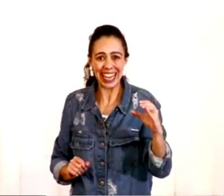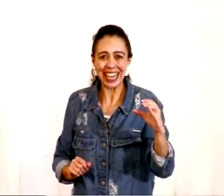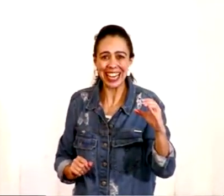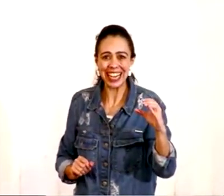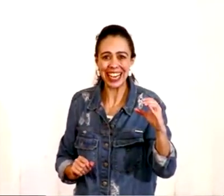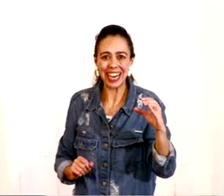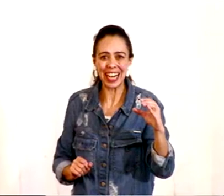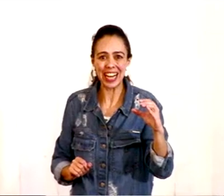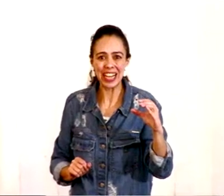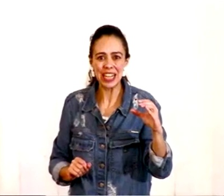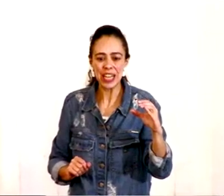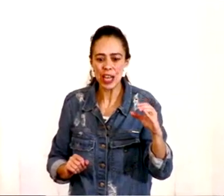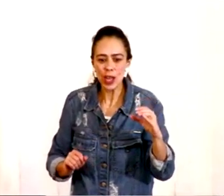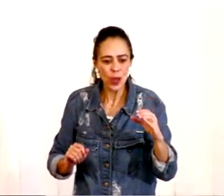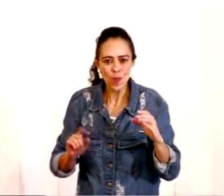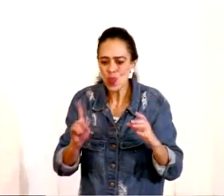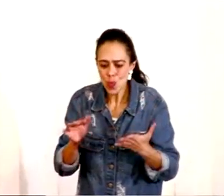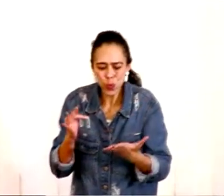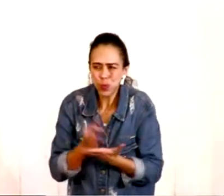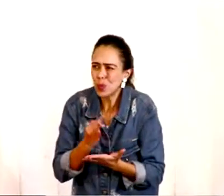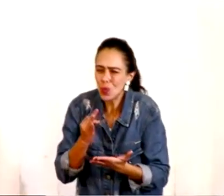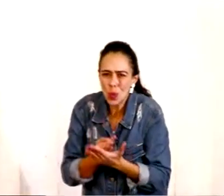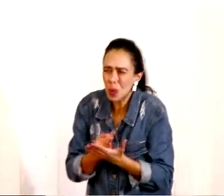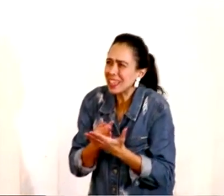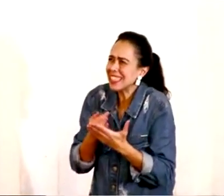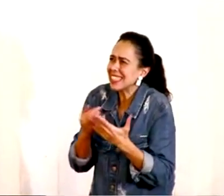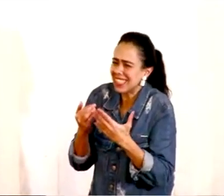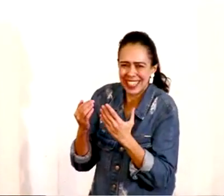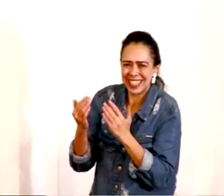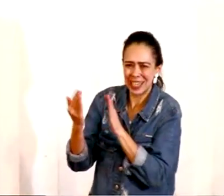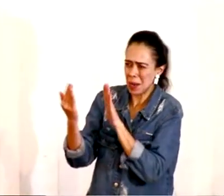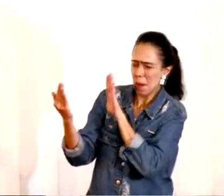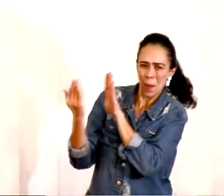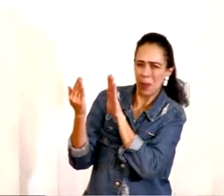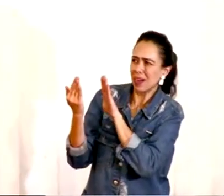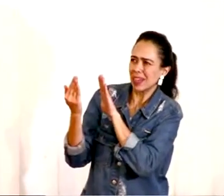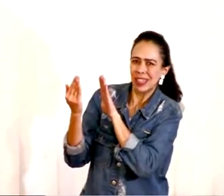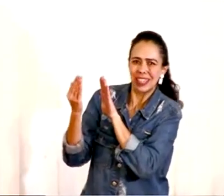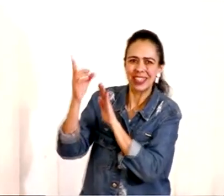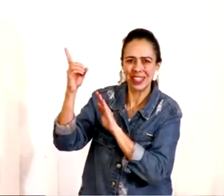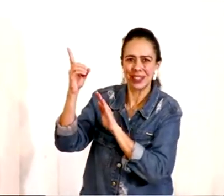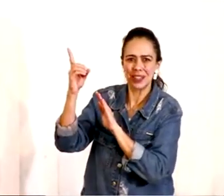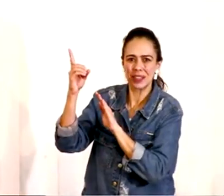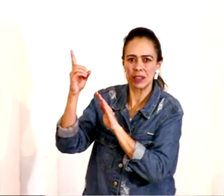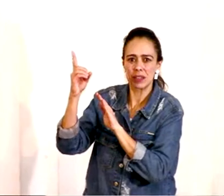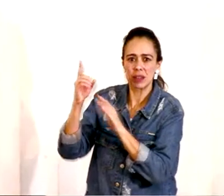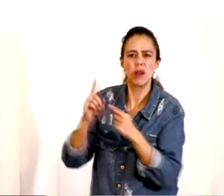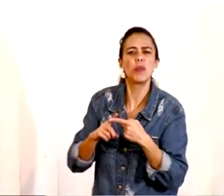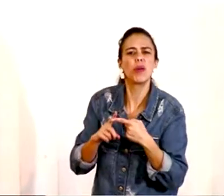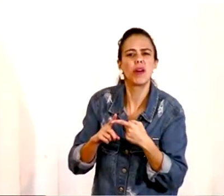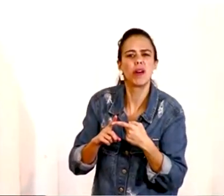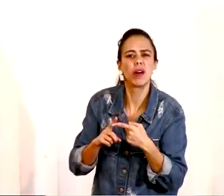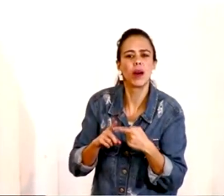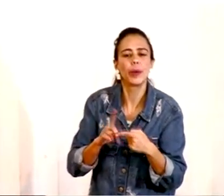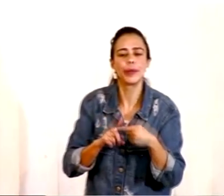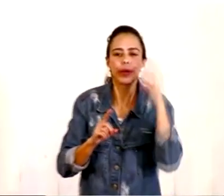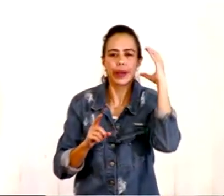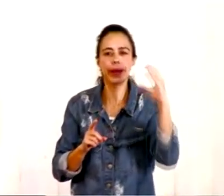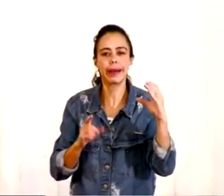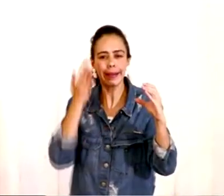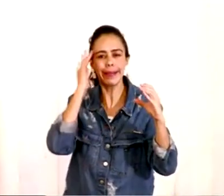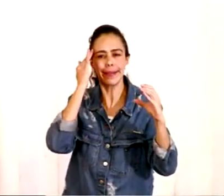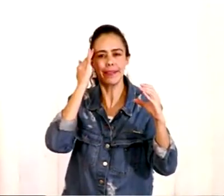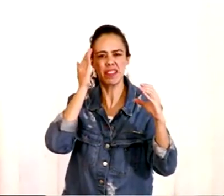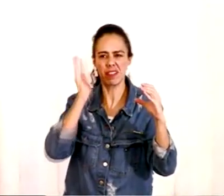ficar na presença de Deus. Ele se retira. Por quê? Porque a presença de Deus não faz mais sentido para ele. E ele então se